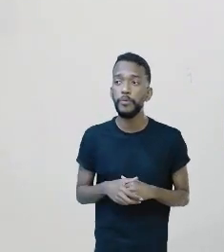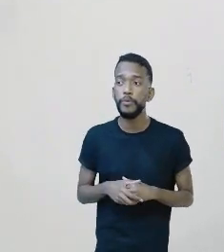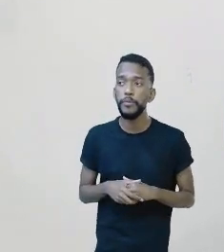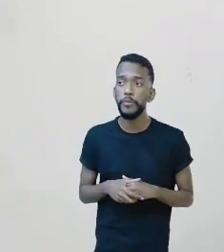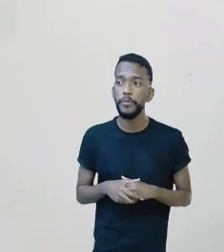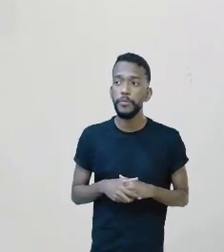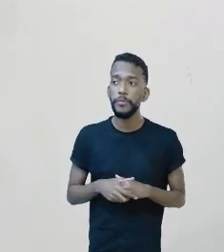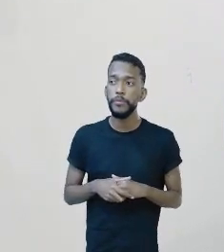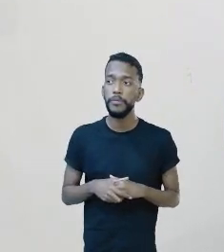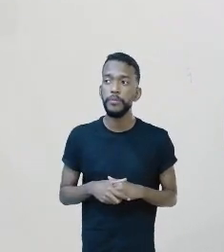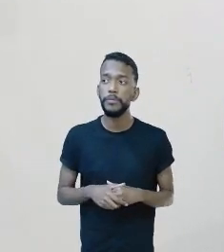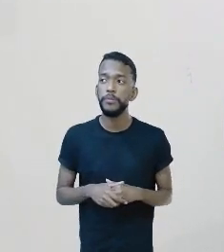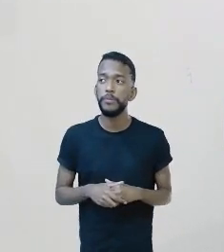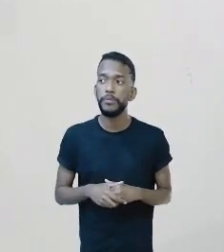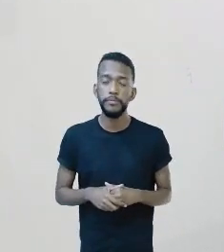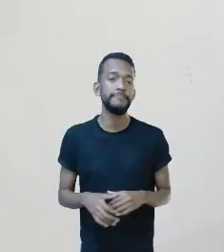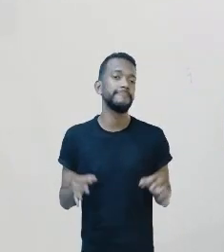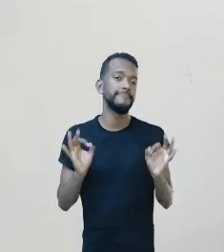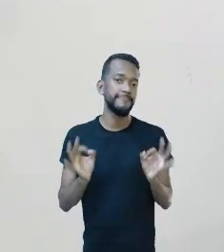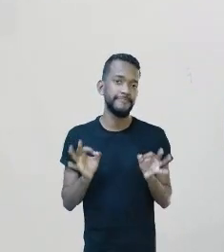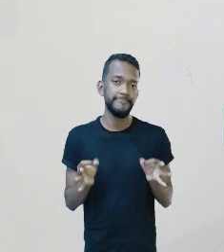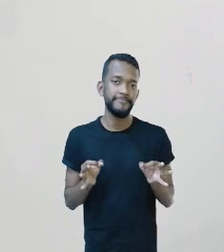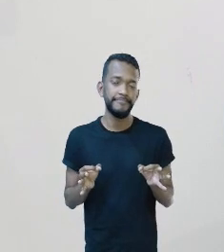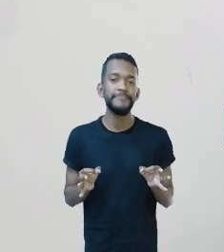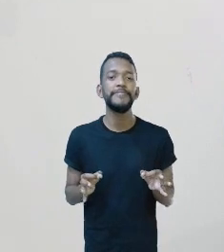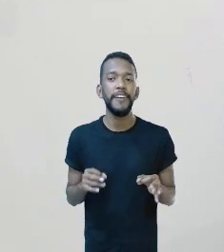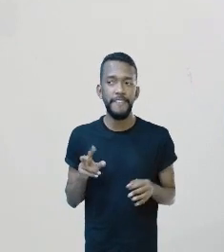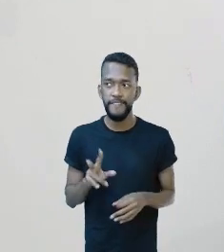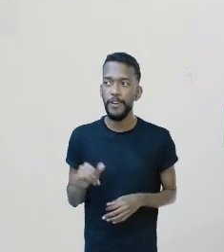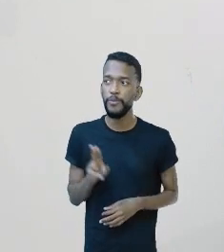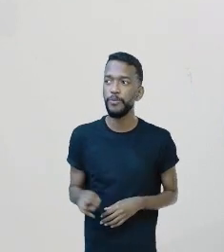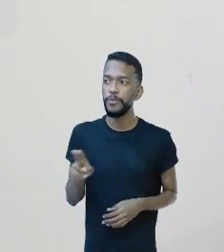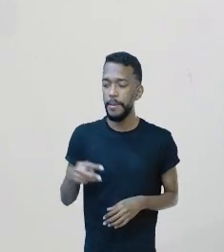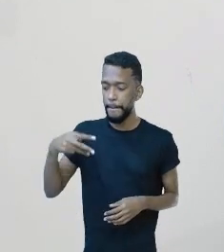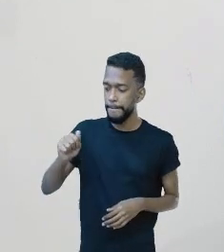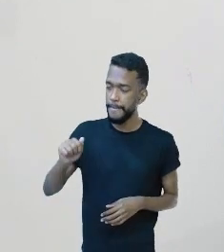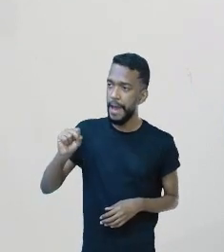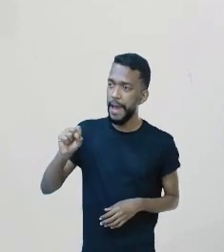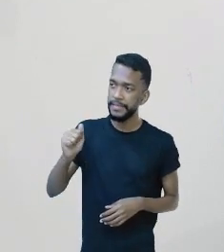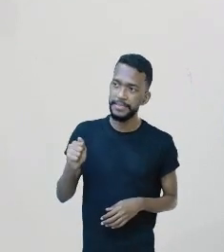utilizar? Isso mesmo, a gente vai utilizar a